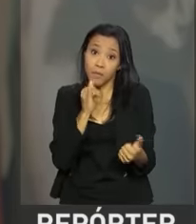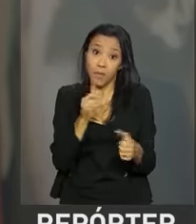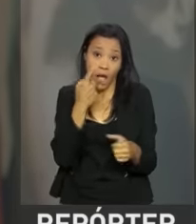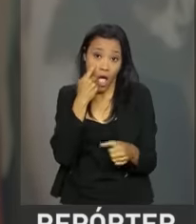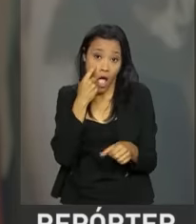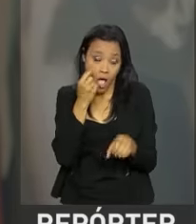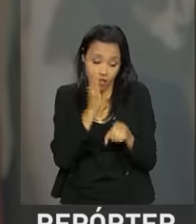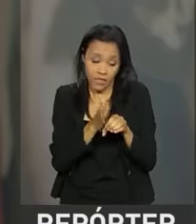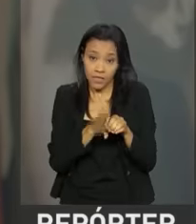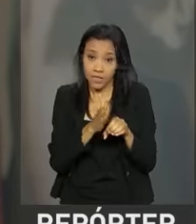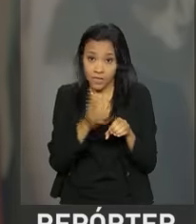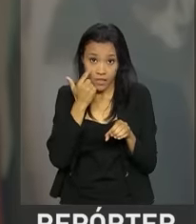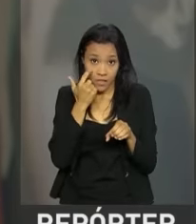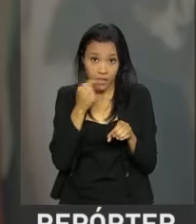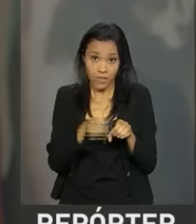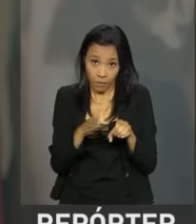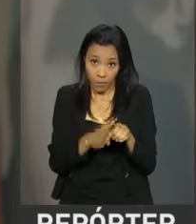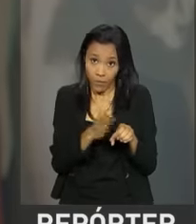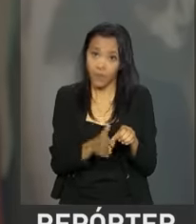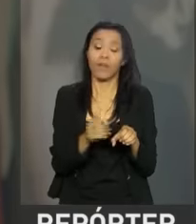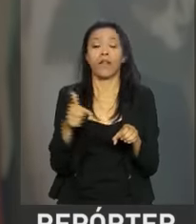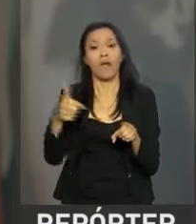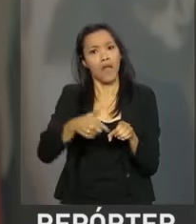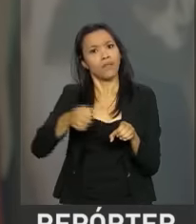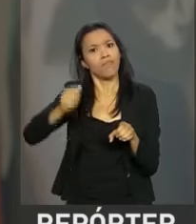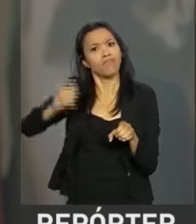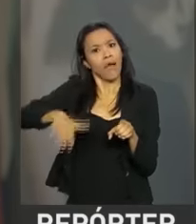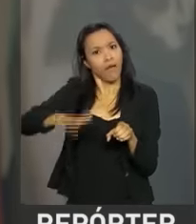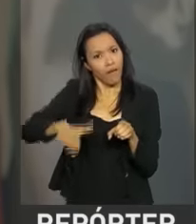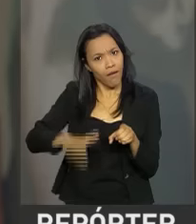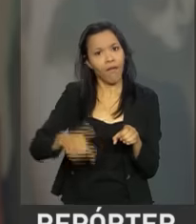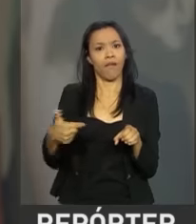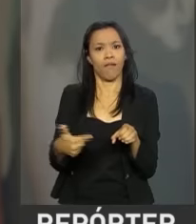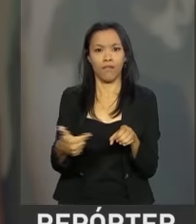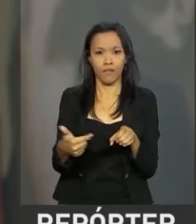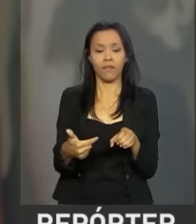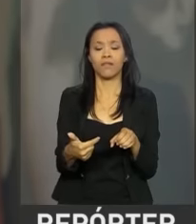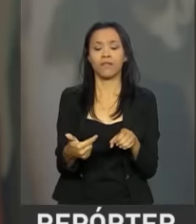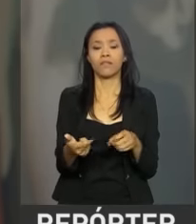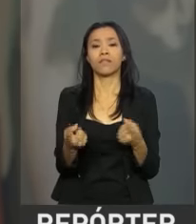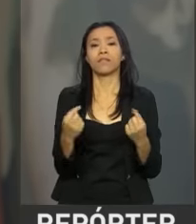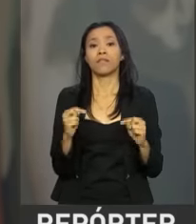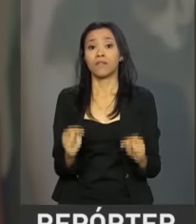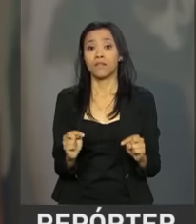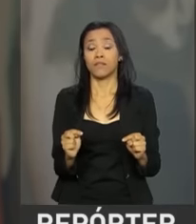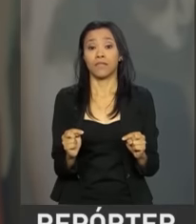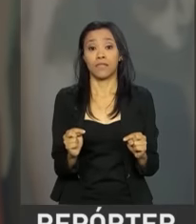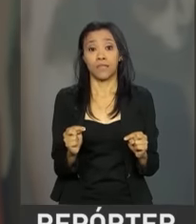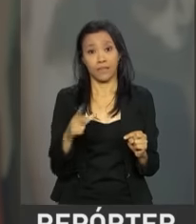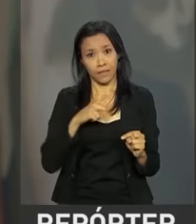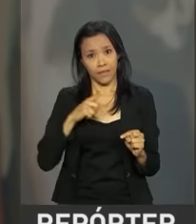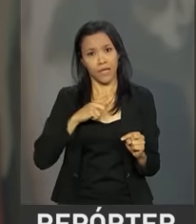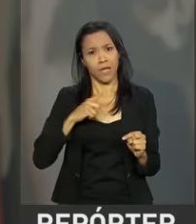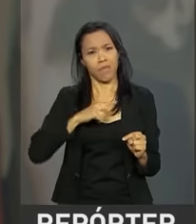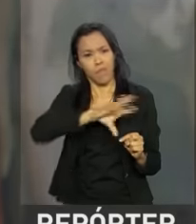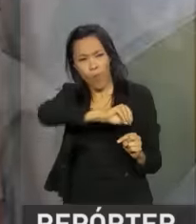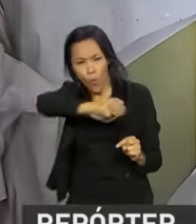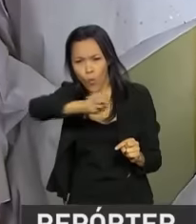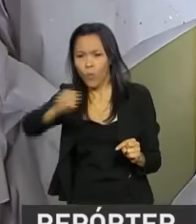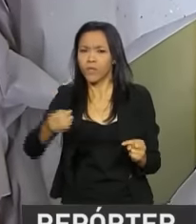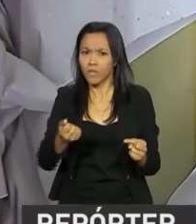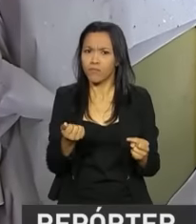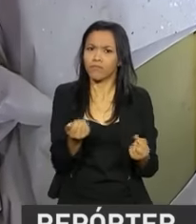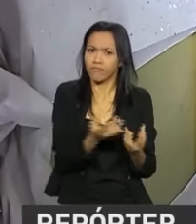por exemplo, ela está até abaixo do custo de produção, tem muita oferta no